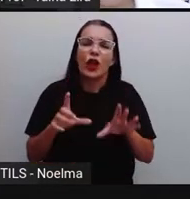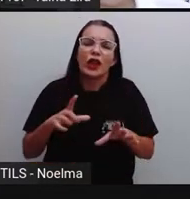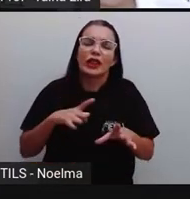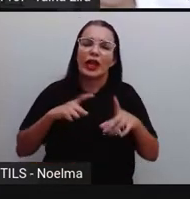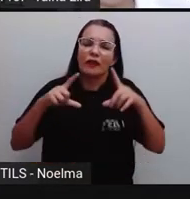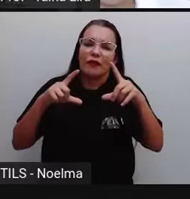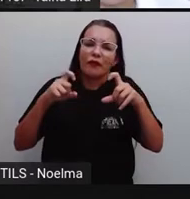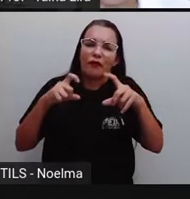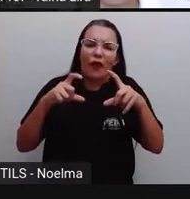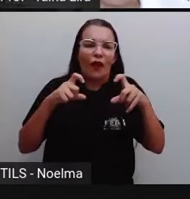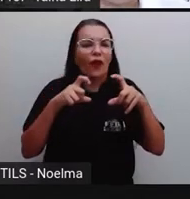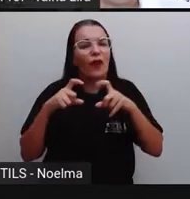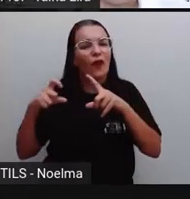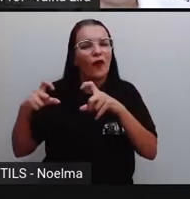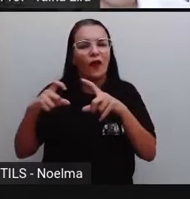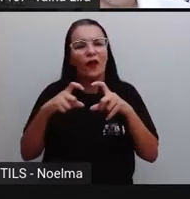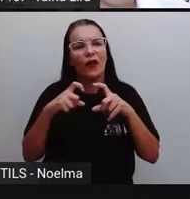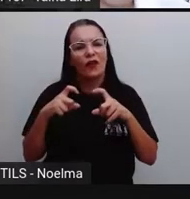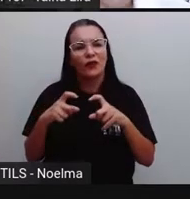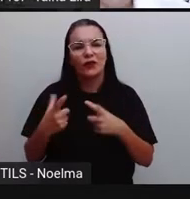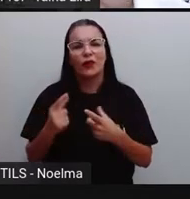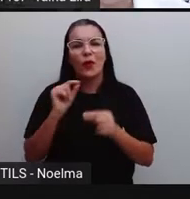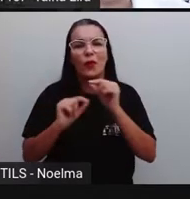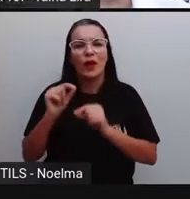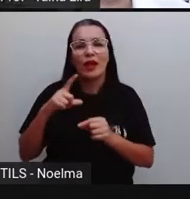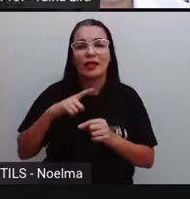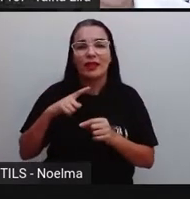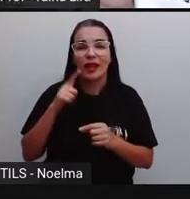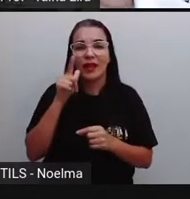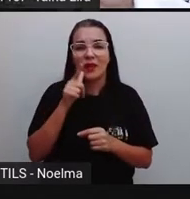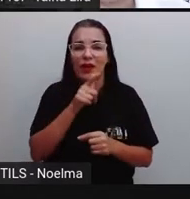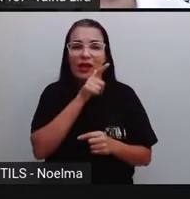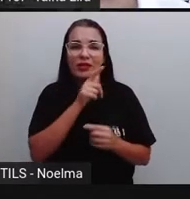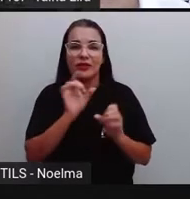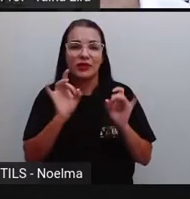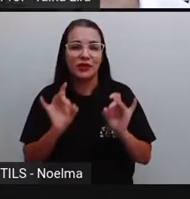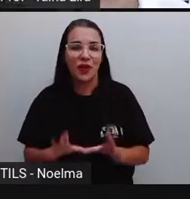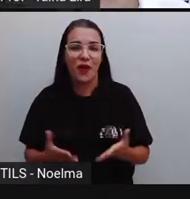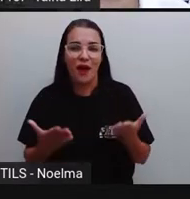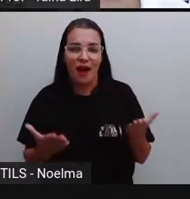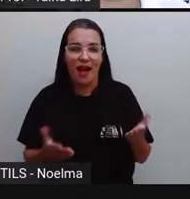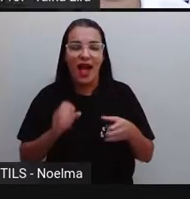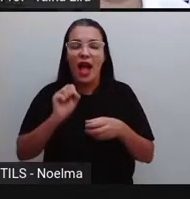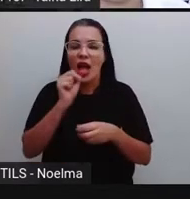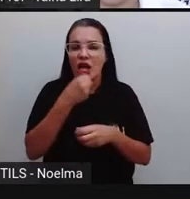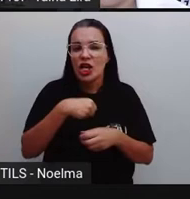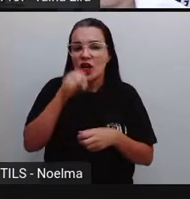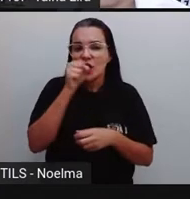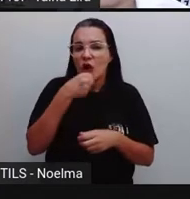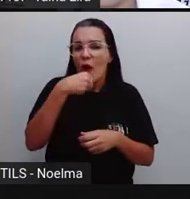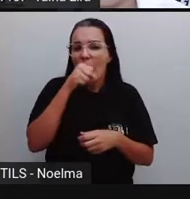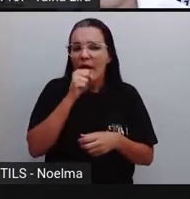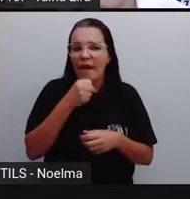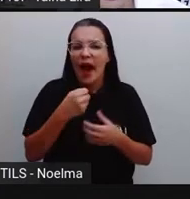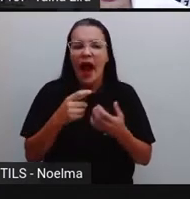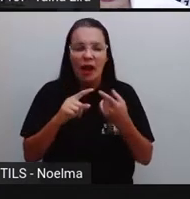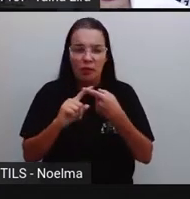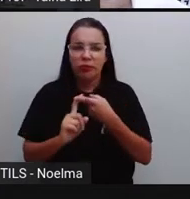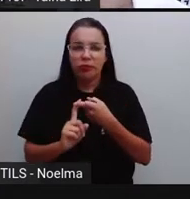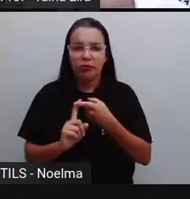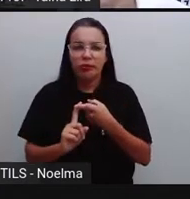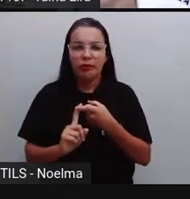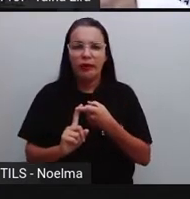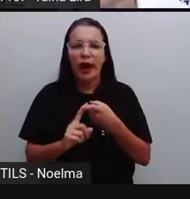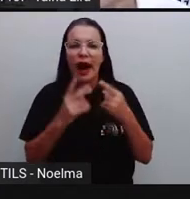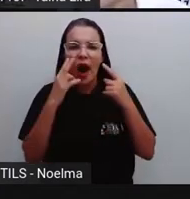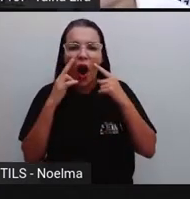né? Do que é servido lá no restaurante, dos pratos que são servidos no restaurante. Então, tem ali, ó, já para colocar a seta